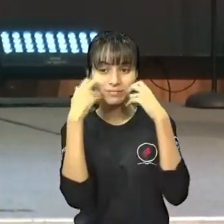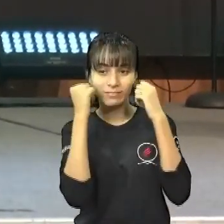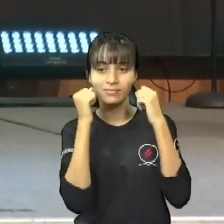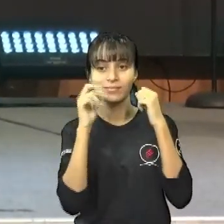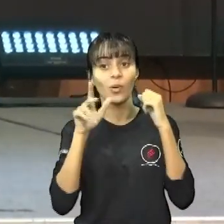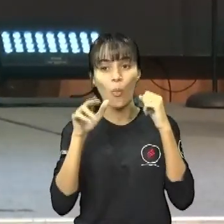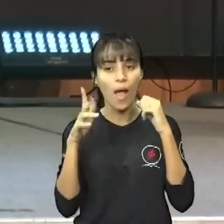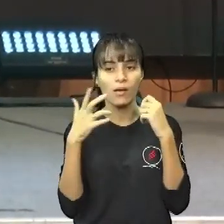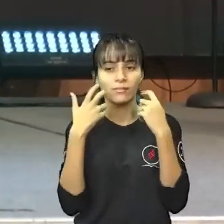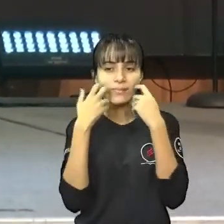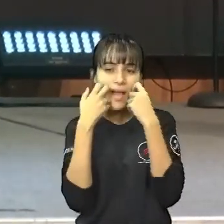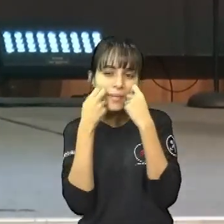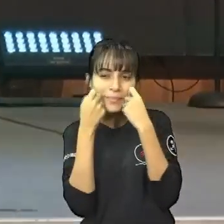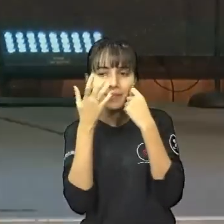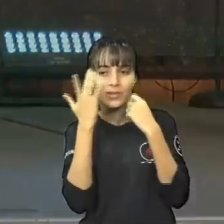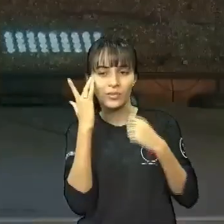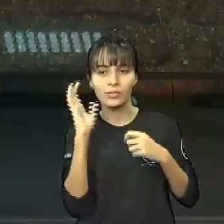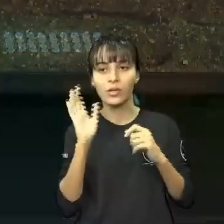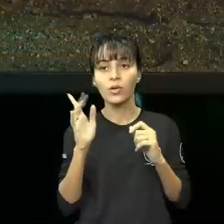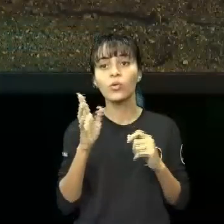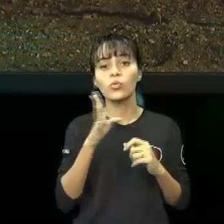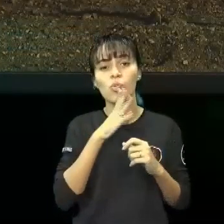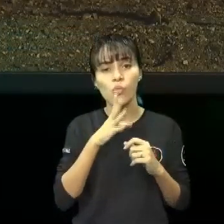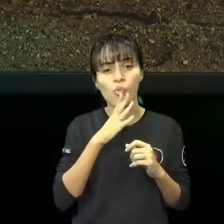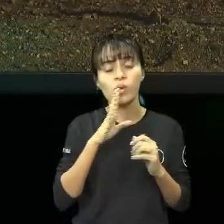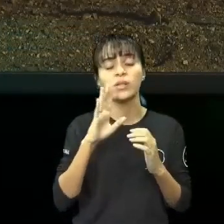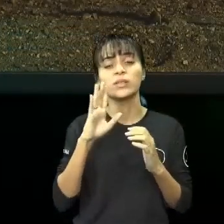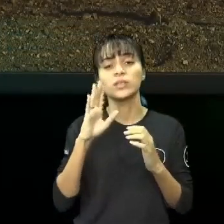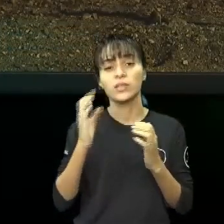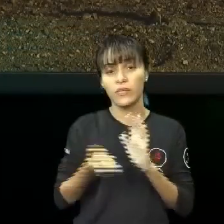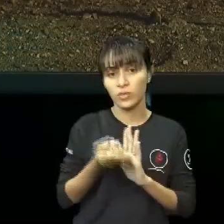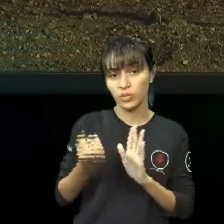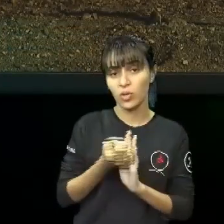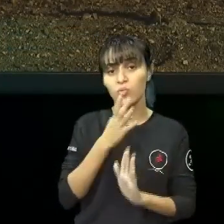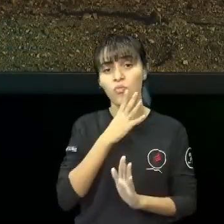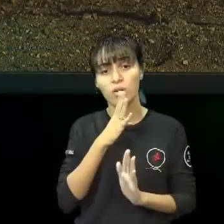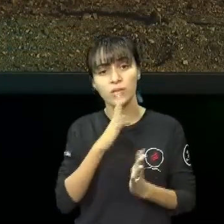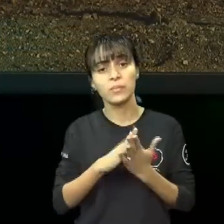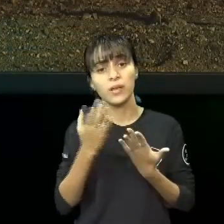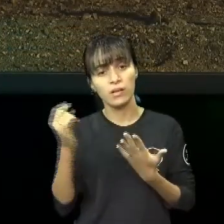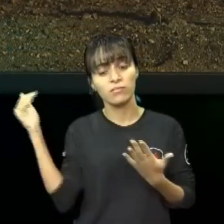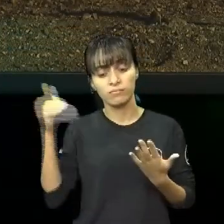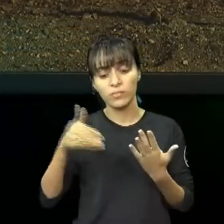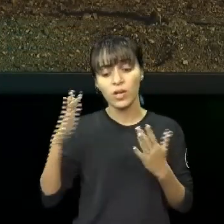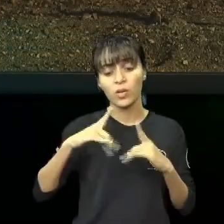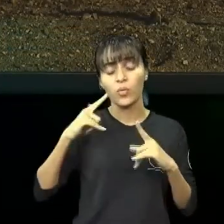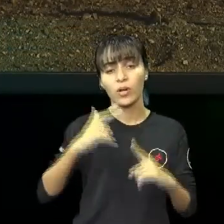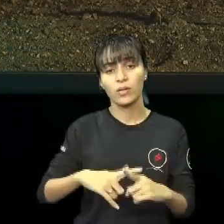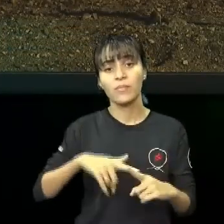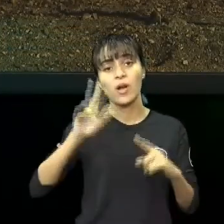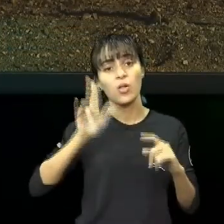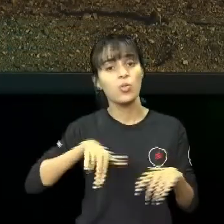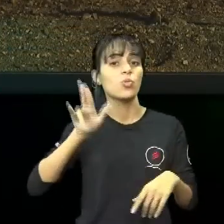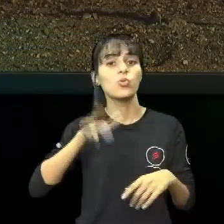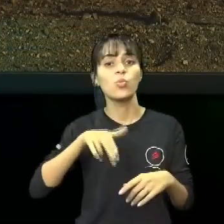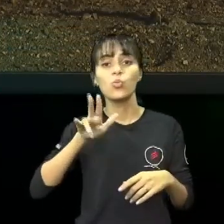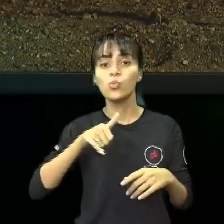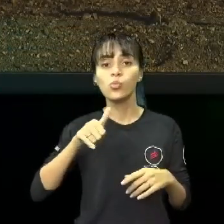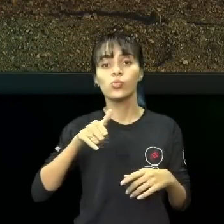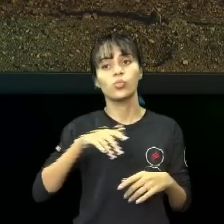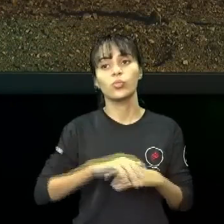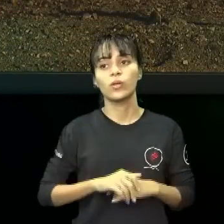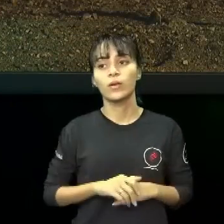é tímido aqui pessoas que conhecem o evangelho conhecem a palavra até vem para igreja mas nunca toma uma decisão